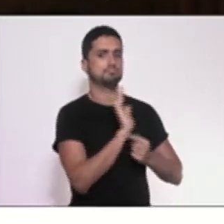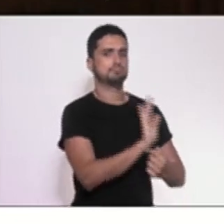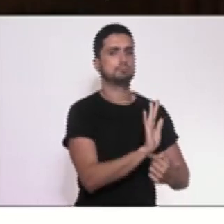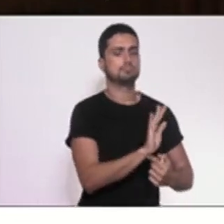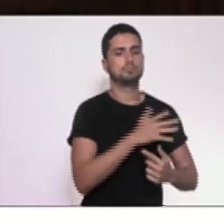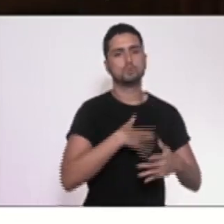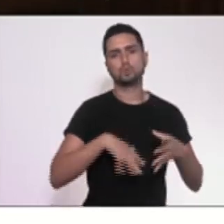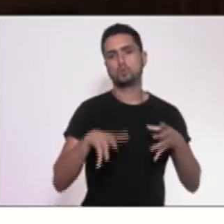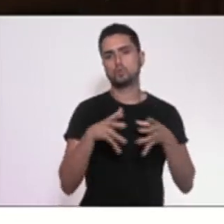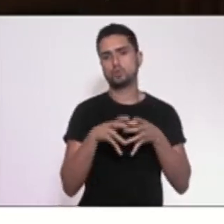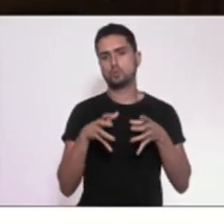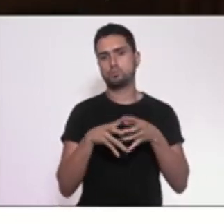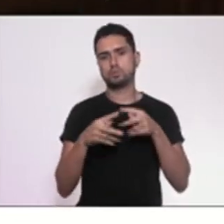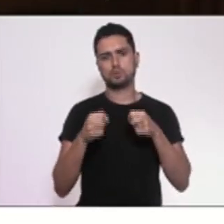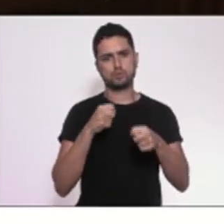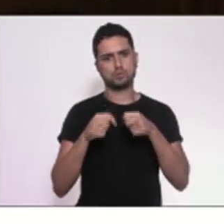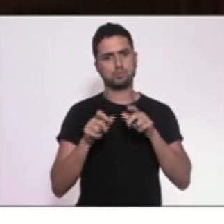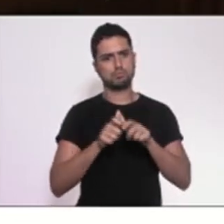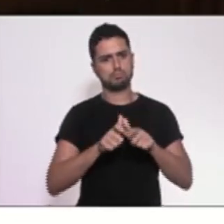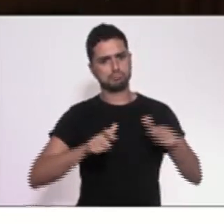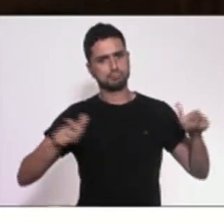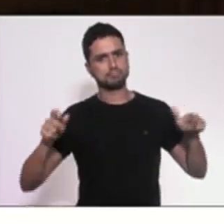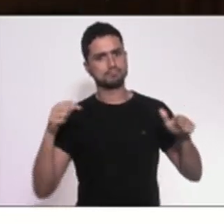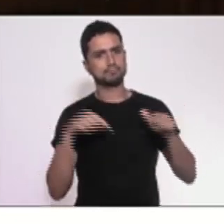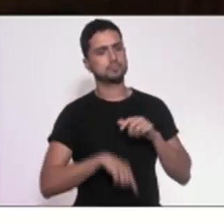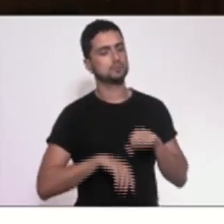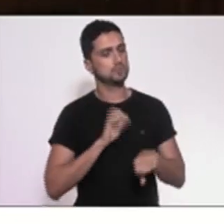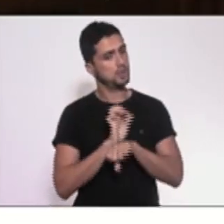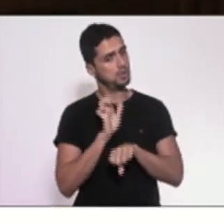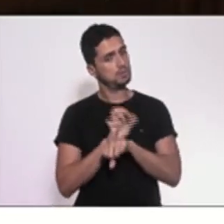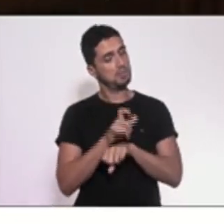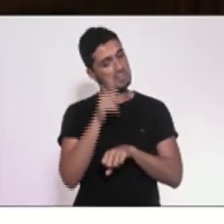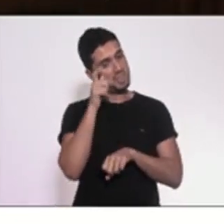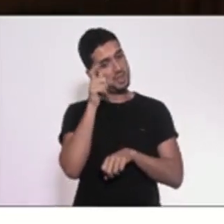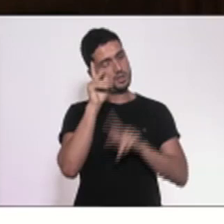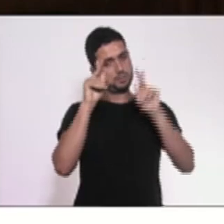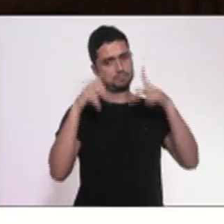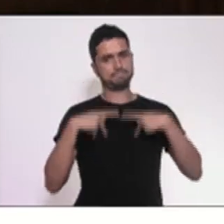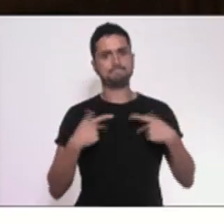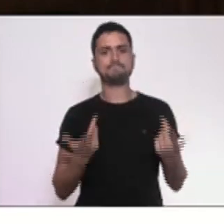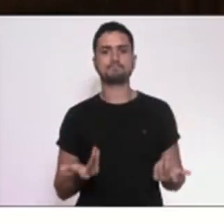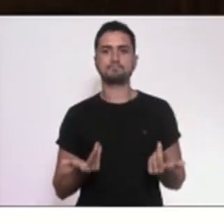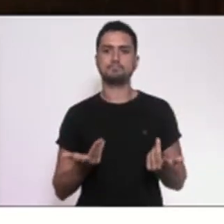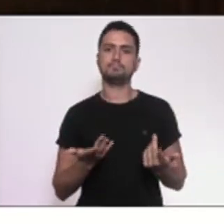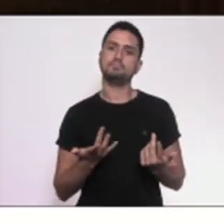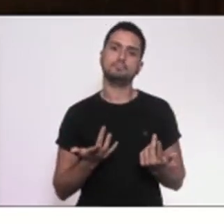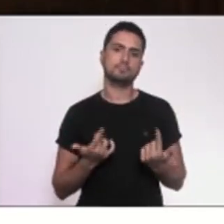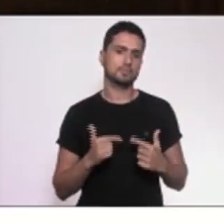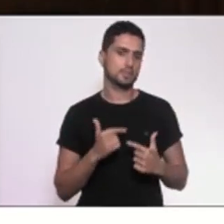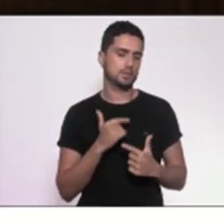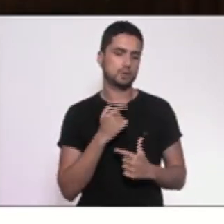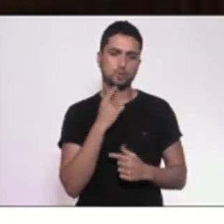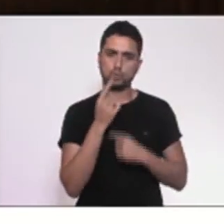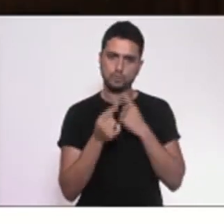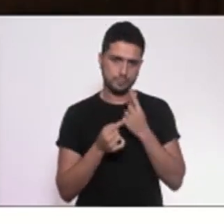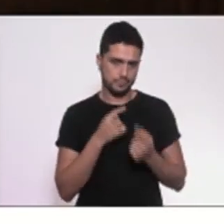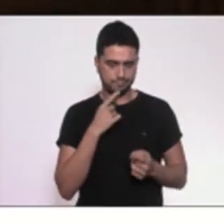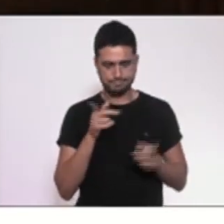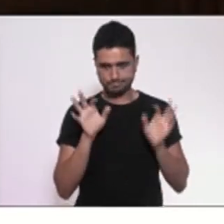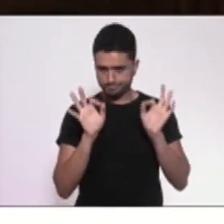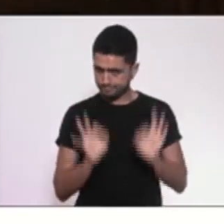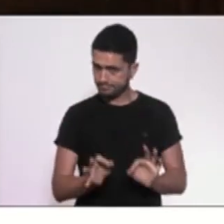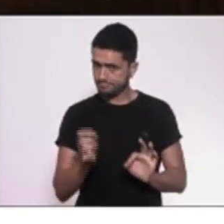de apropriação do Estado para interesses privados. E, sem dúvida nenhuma, esse conjunto de mecanismos